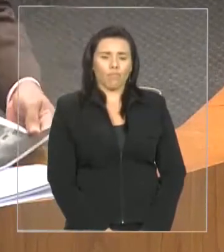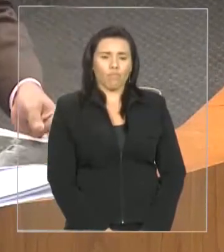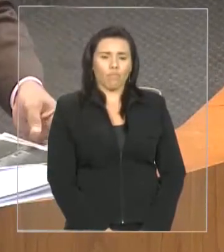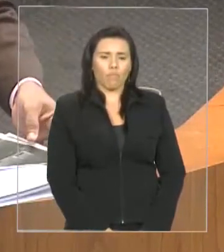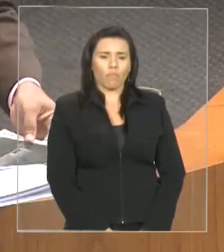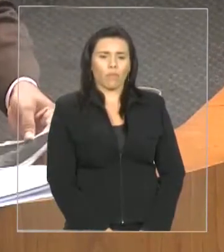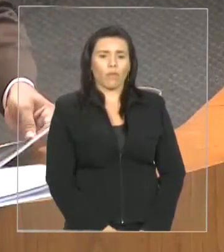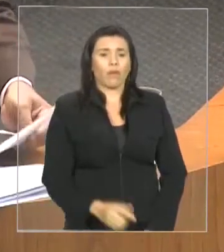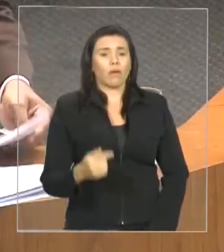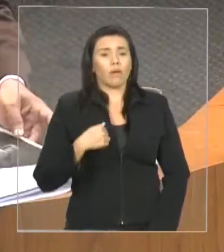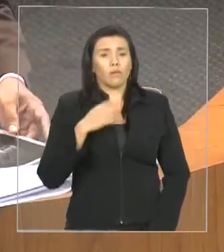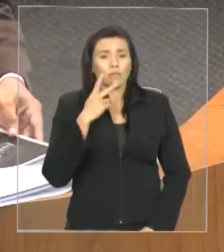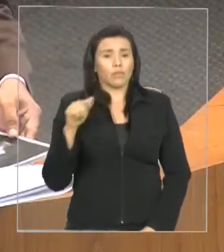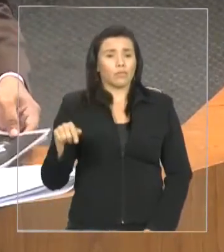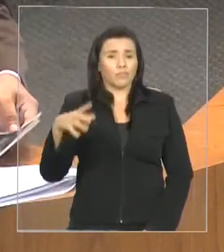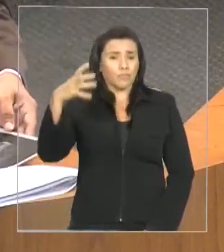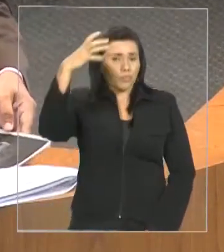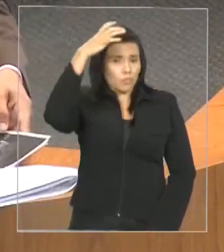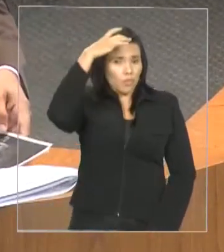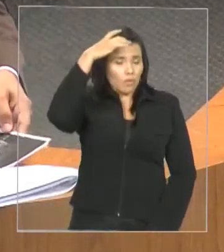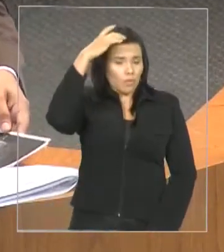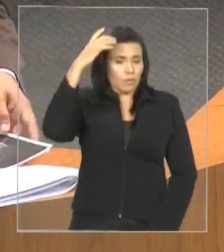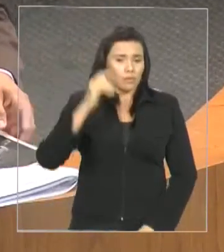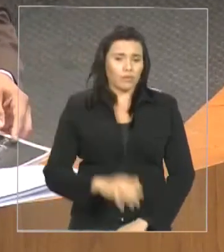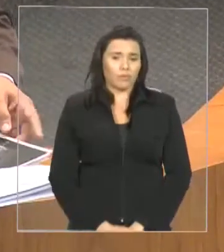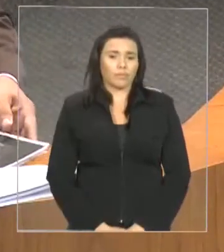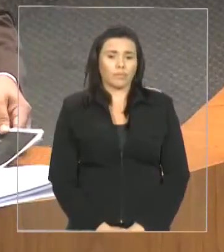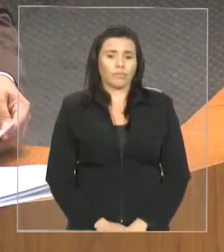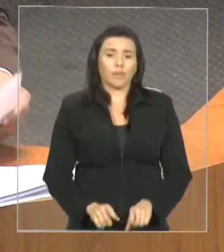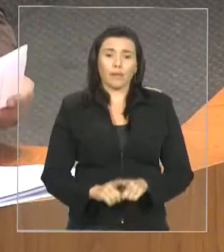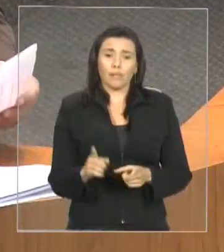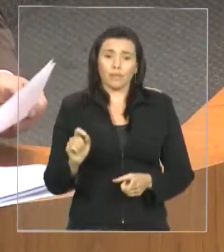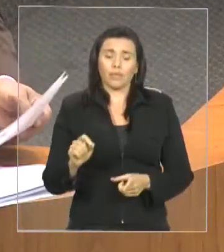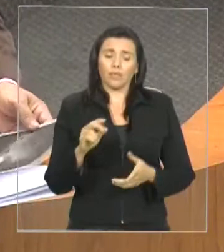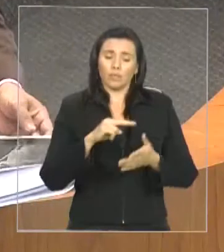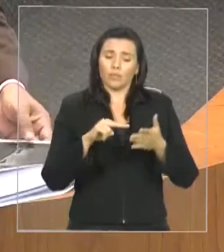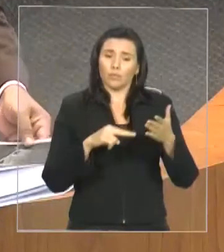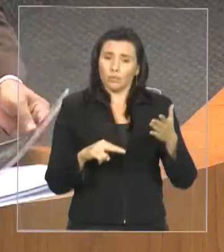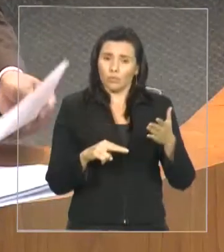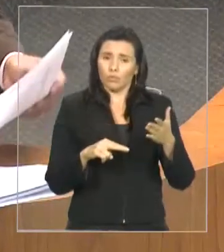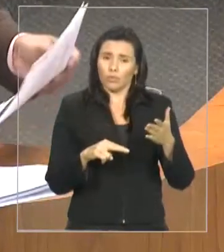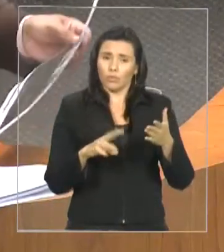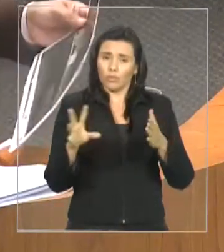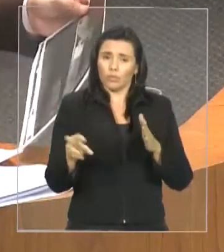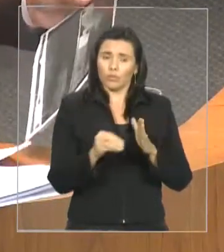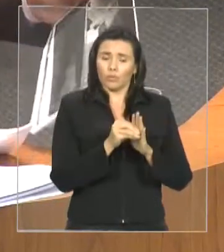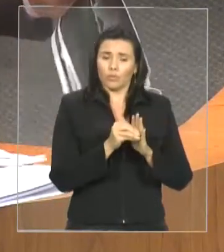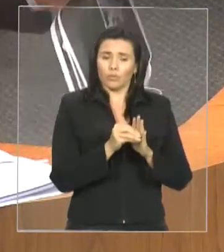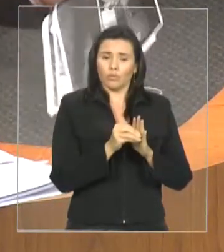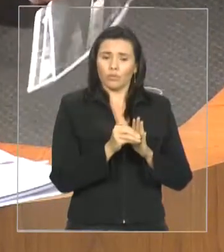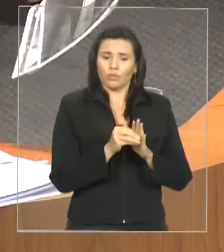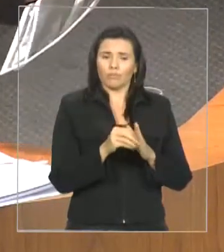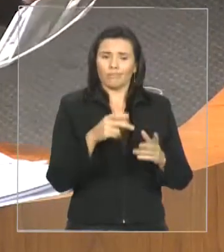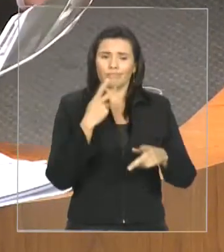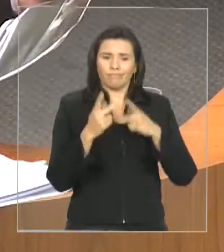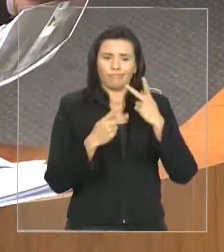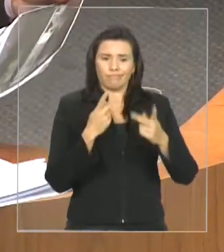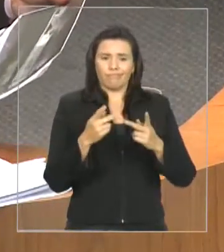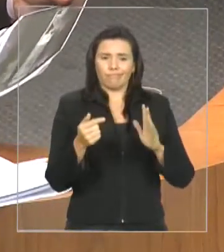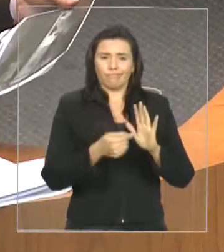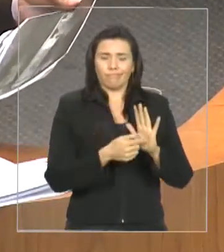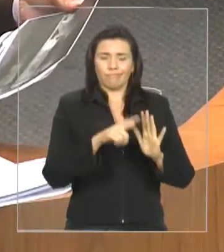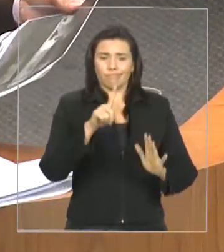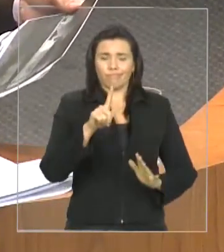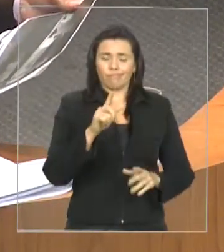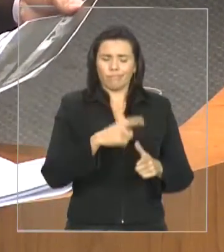é réu, não estou dizendo que foi indiciado, que foi delatado, teve o seu nome incluído nas delações da Lava Jato. Então,